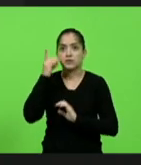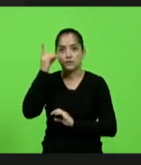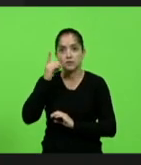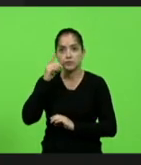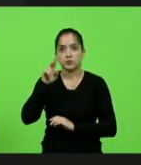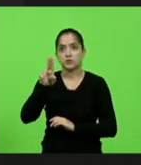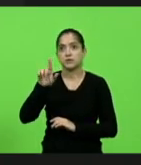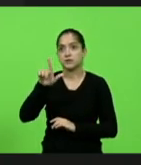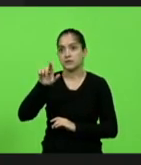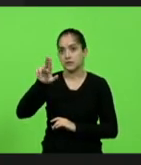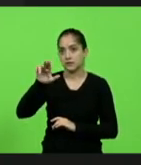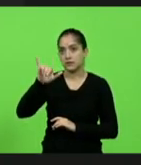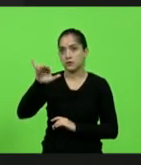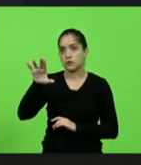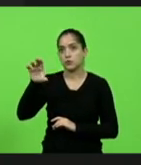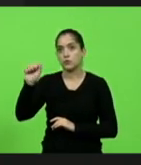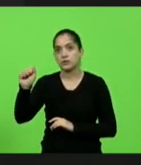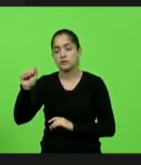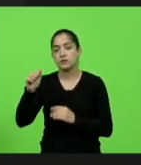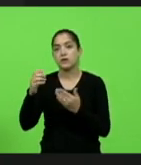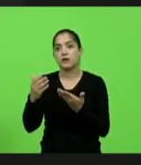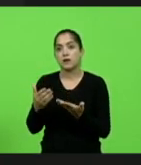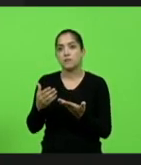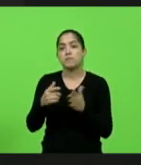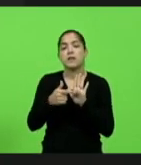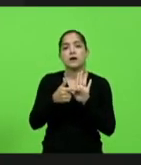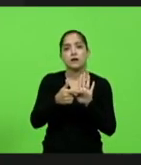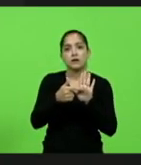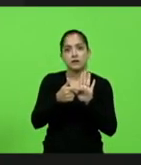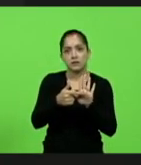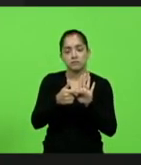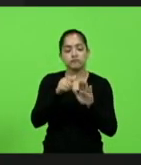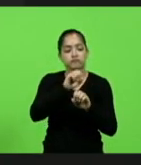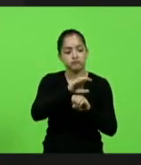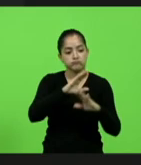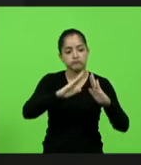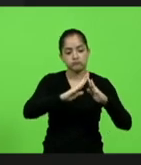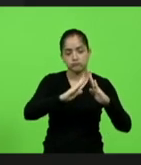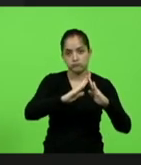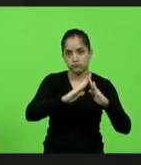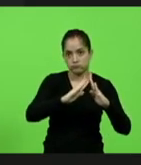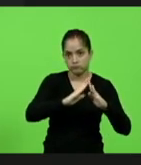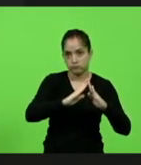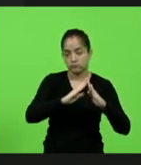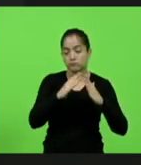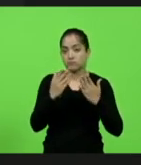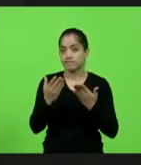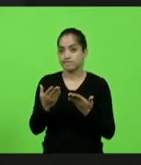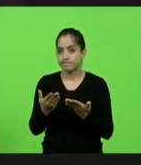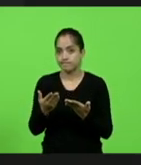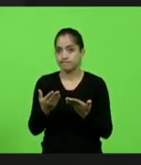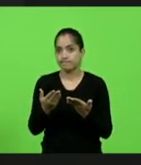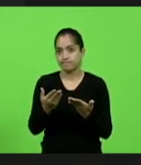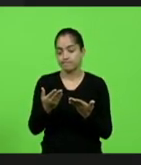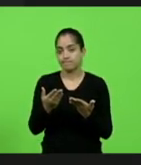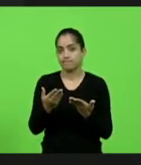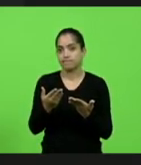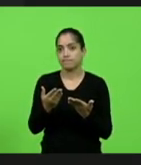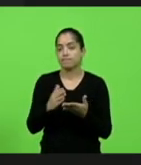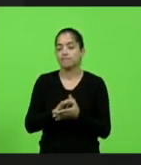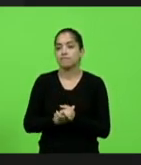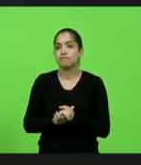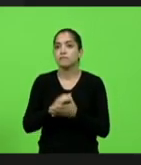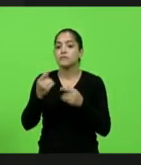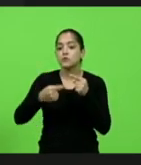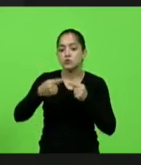me parece ser uma tendência à educação familiar, então nós não podemos deixar de dialogar